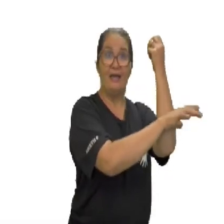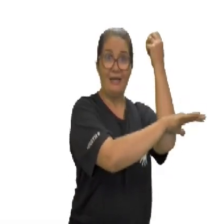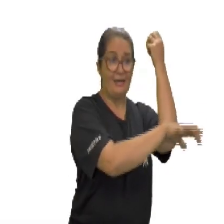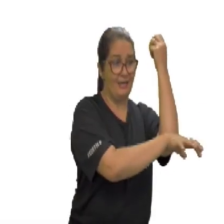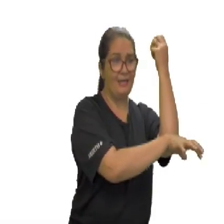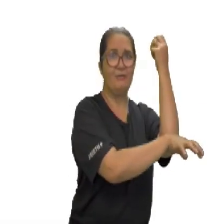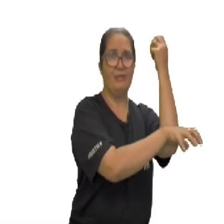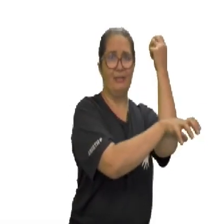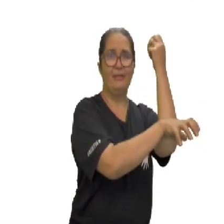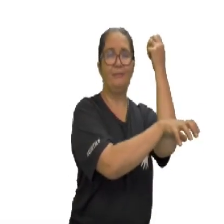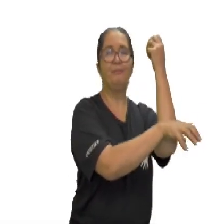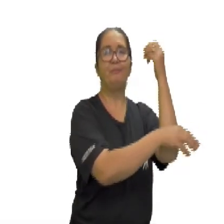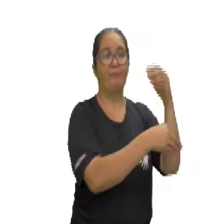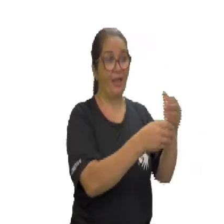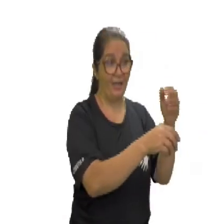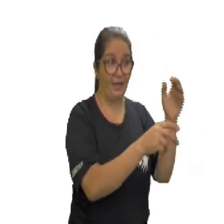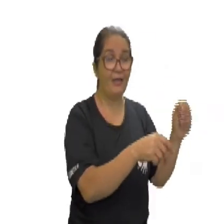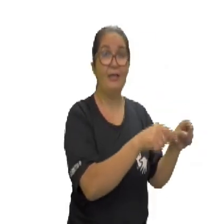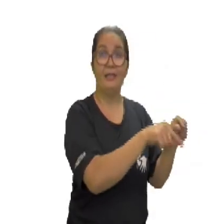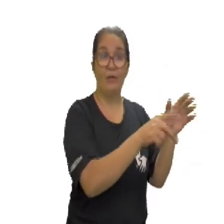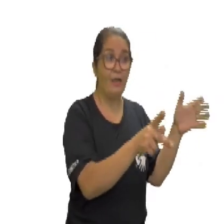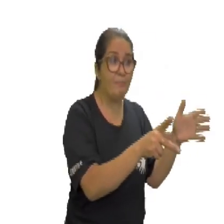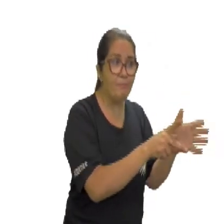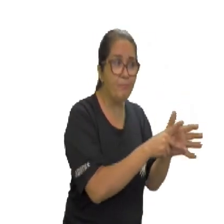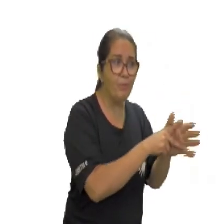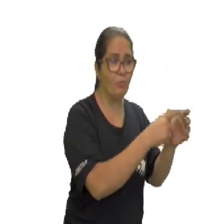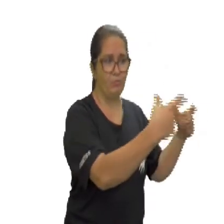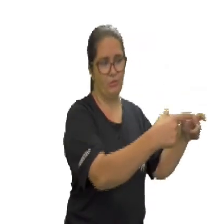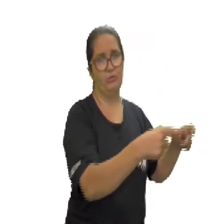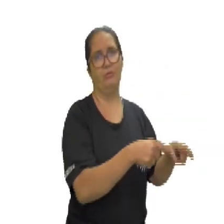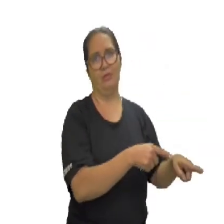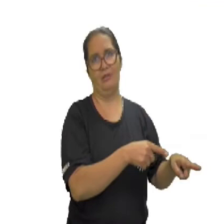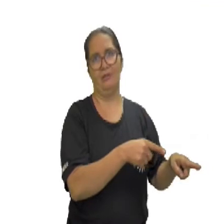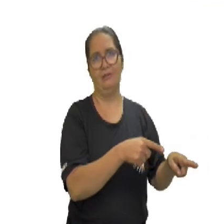ambiente marinho, onde acontecem algumas